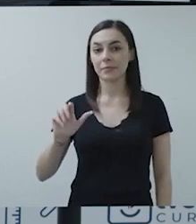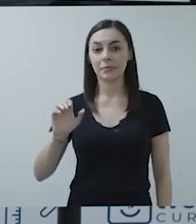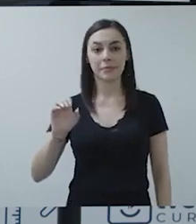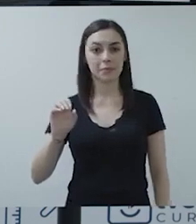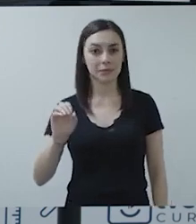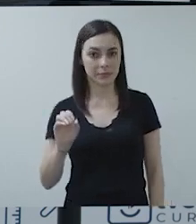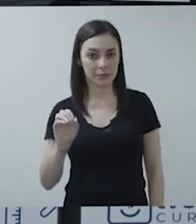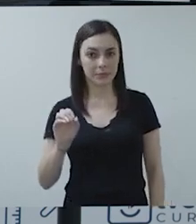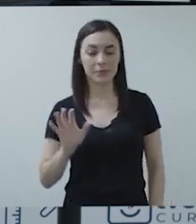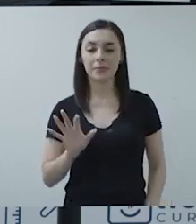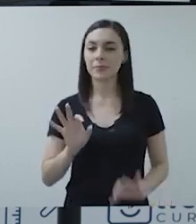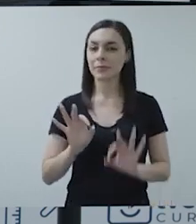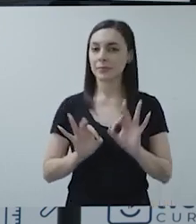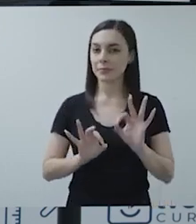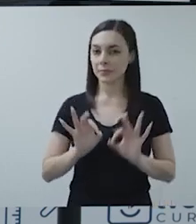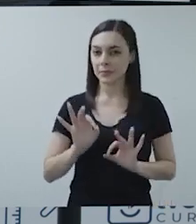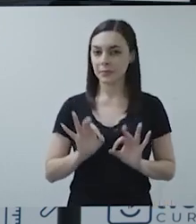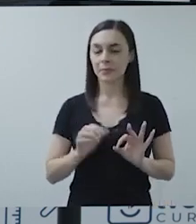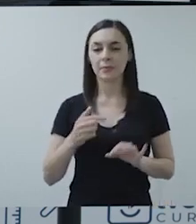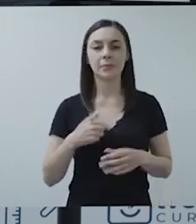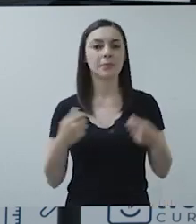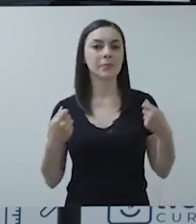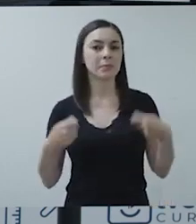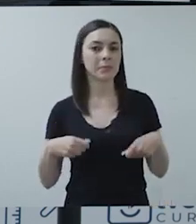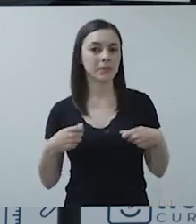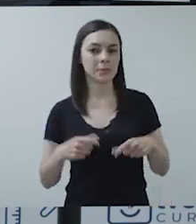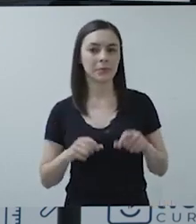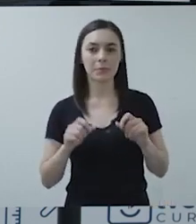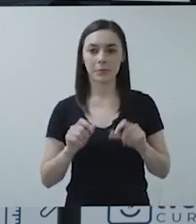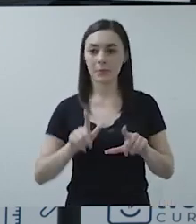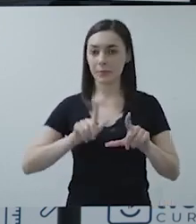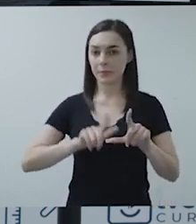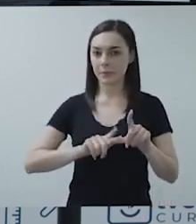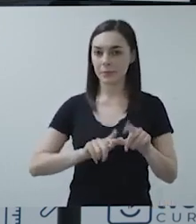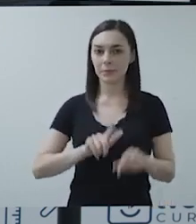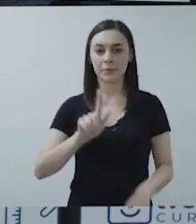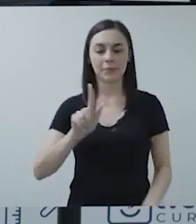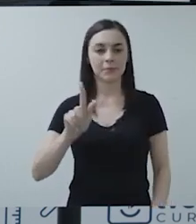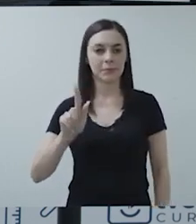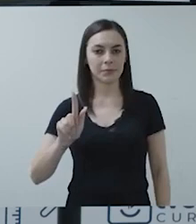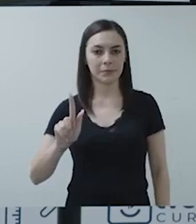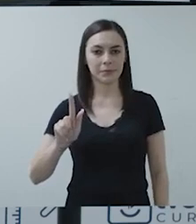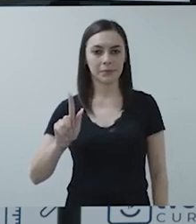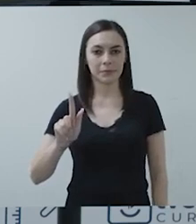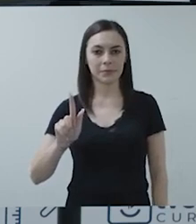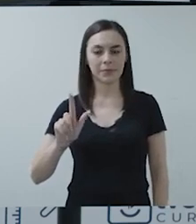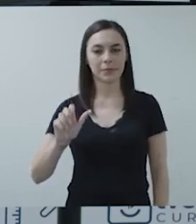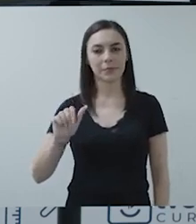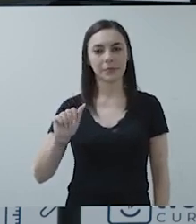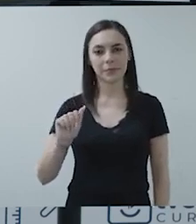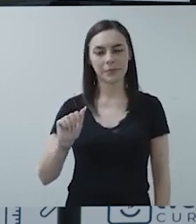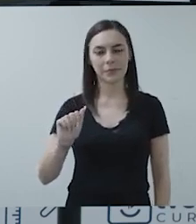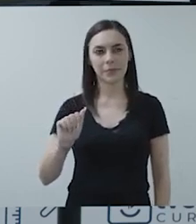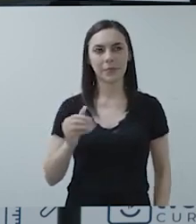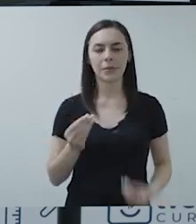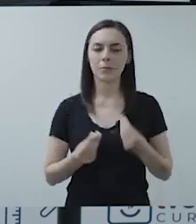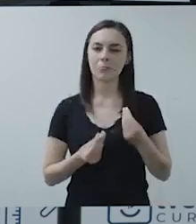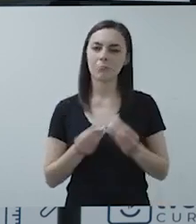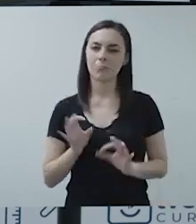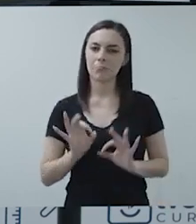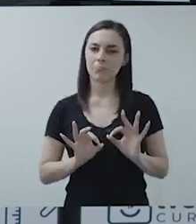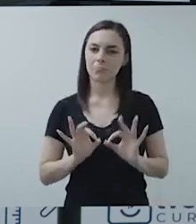galo. E para formar, então, eu vou precisar do G aqui, então. Ga. Como é que eu